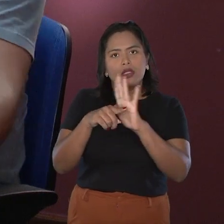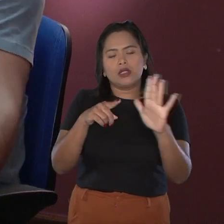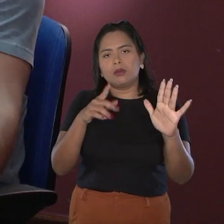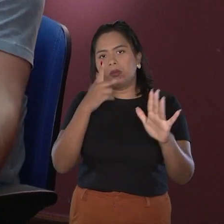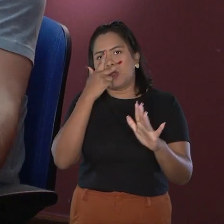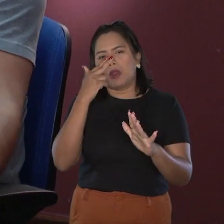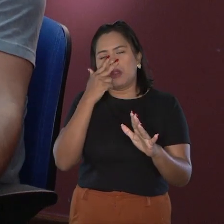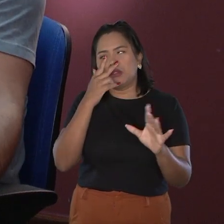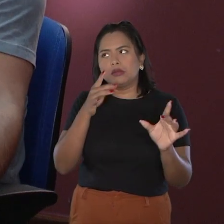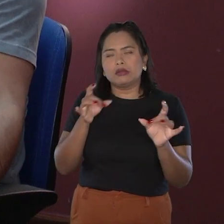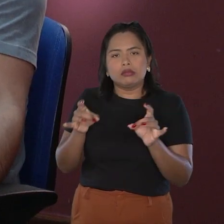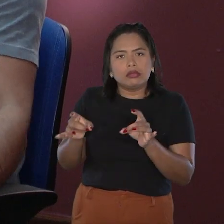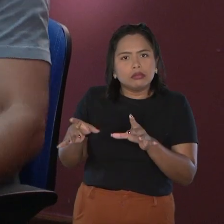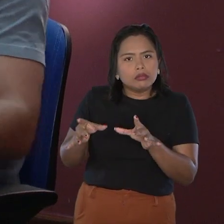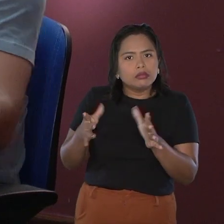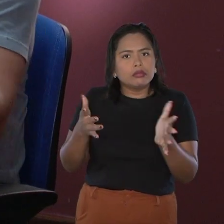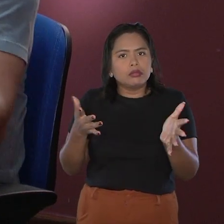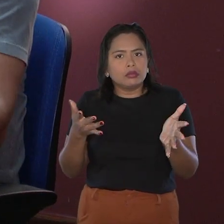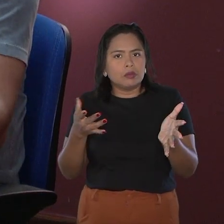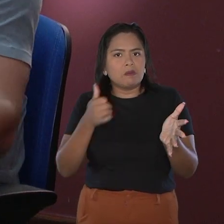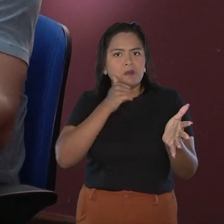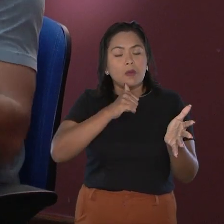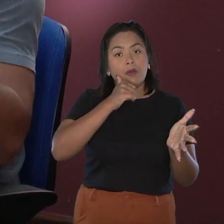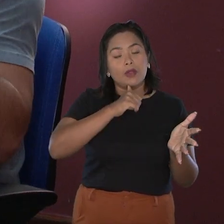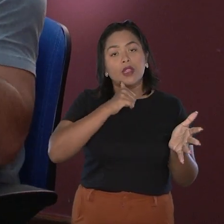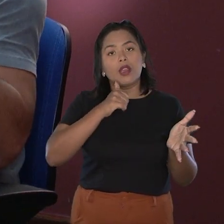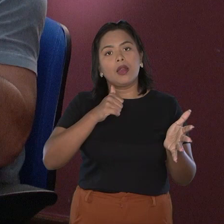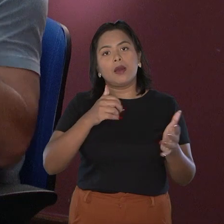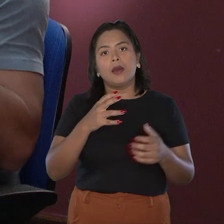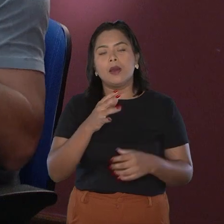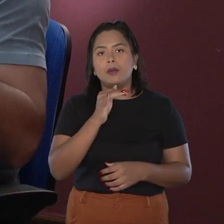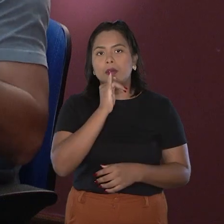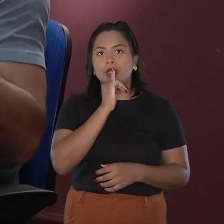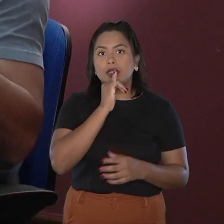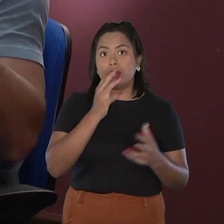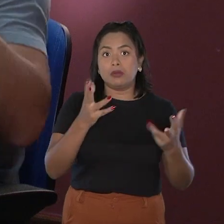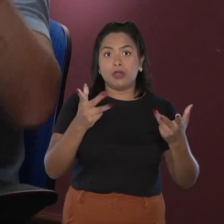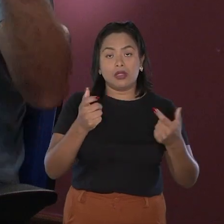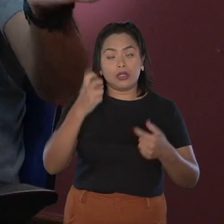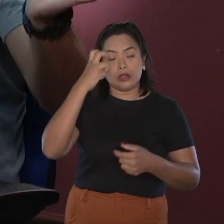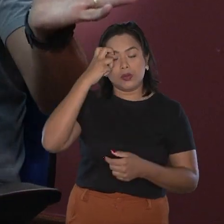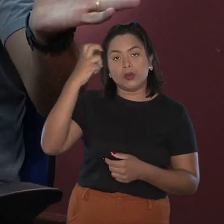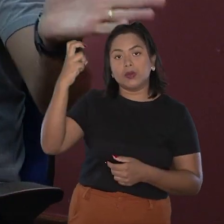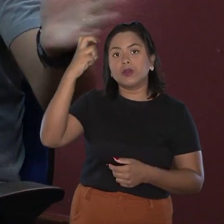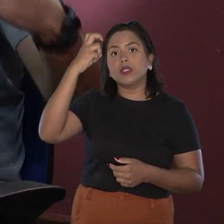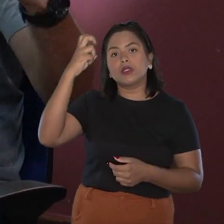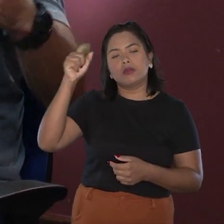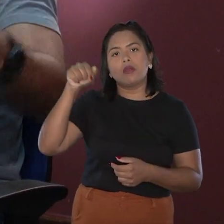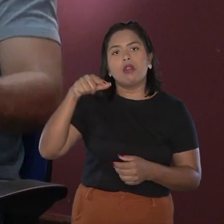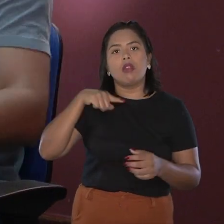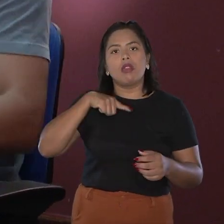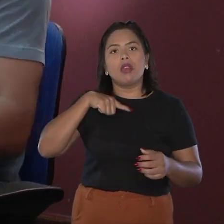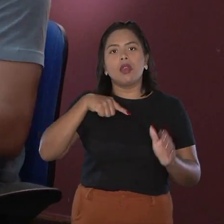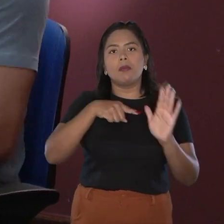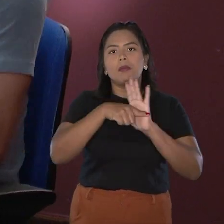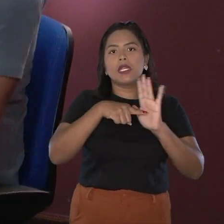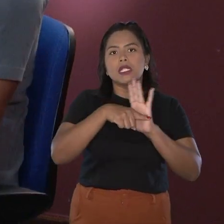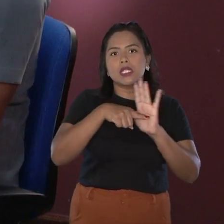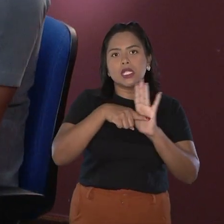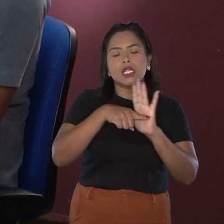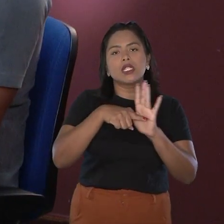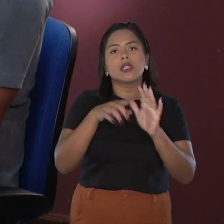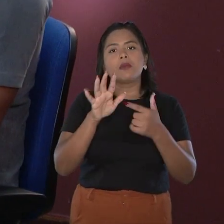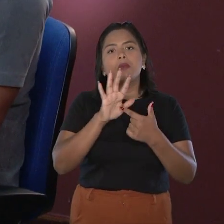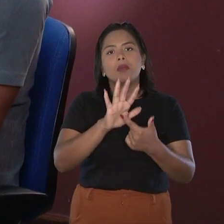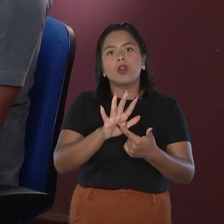em caso de meninas então por exemplo altas habilidades superdotação é uma pesquisa recente que apontou que as meninas